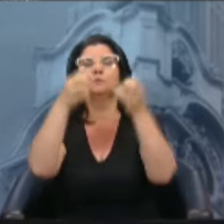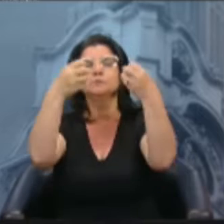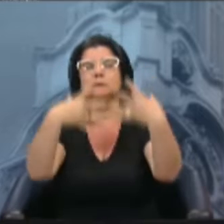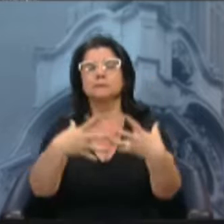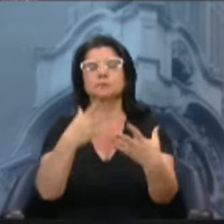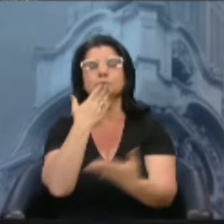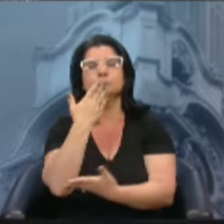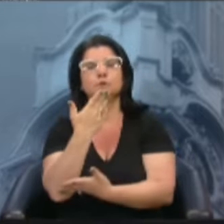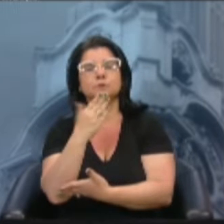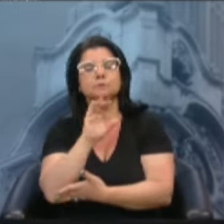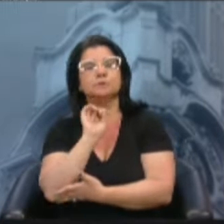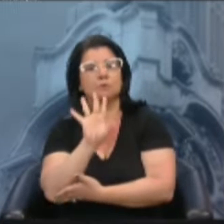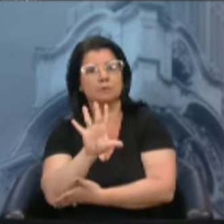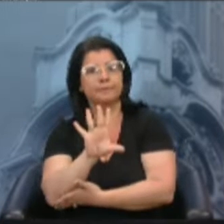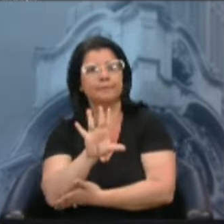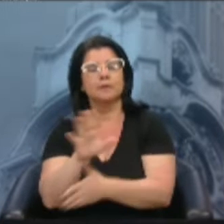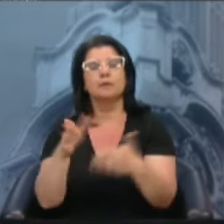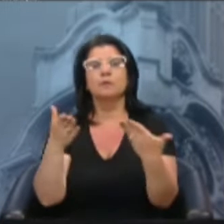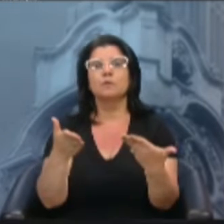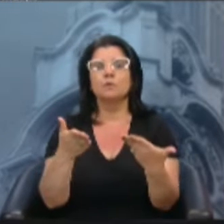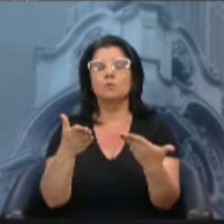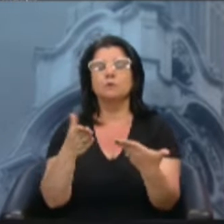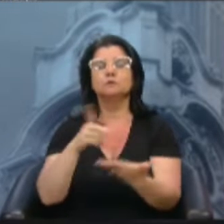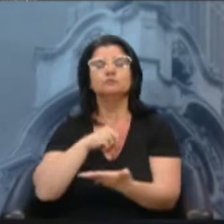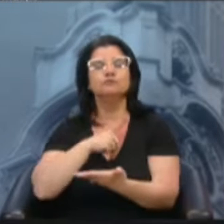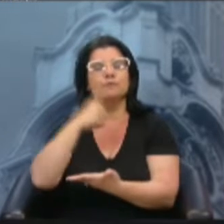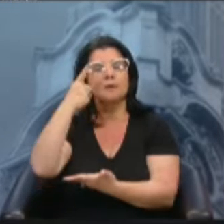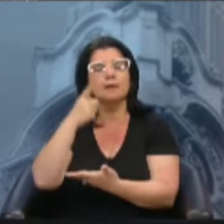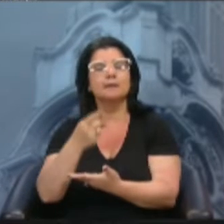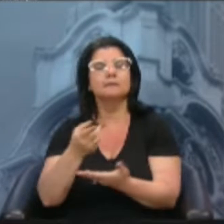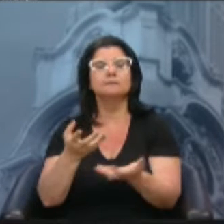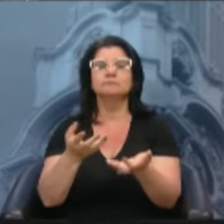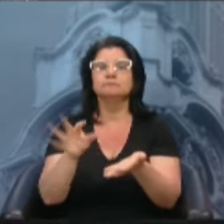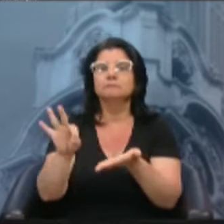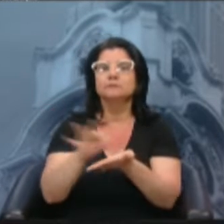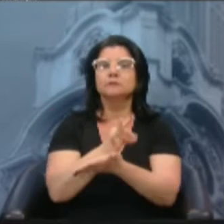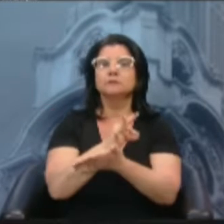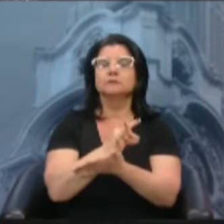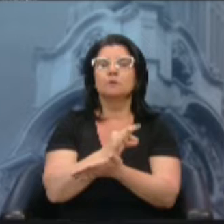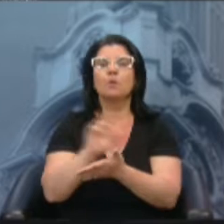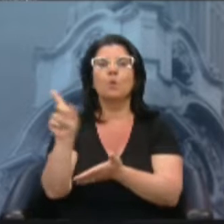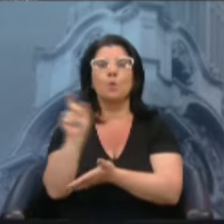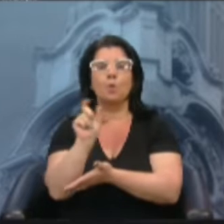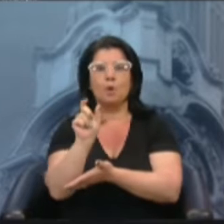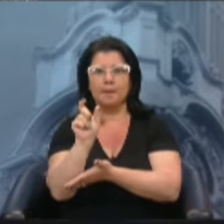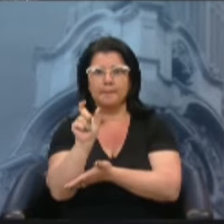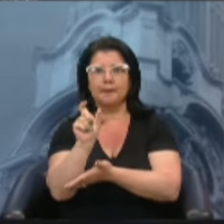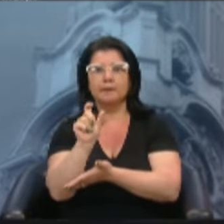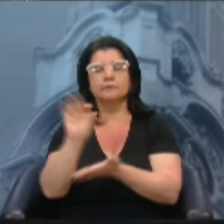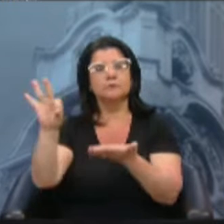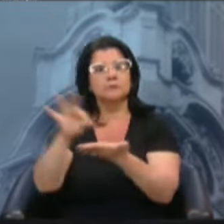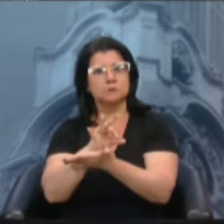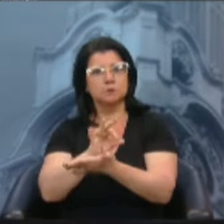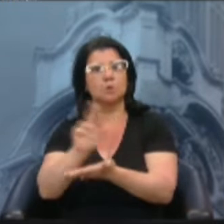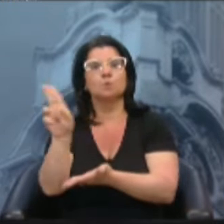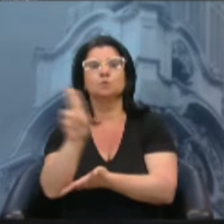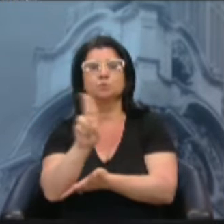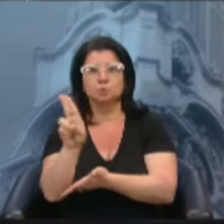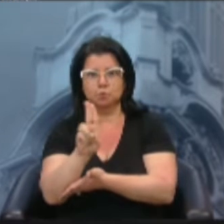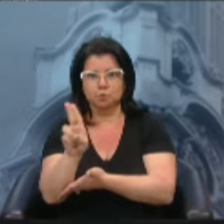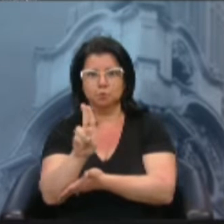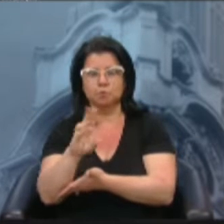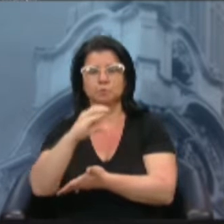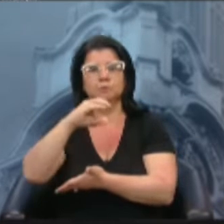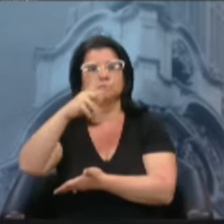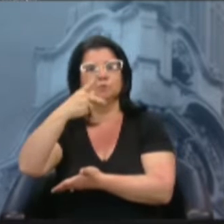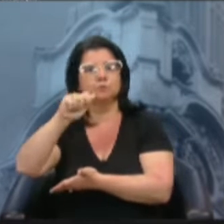quando for manifestar a intenção, coloque a palavra inscrição, o nome e um sobrenome no chat. Já estamos recebendo a partir de